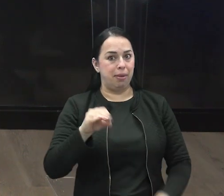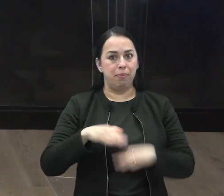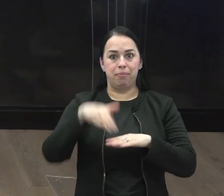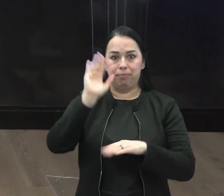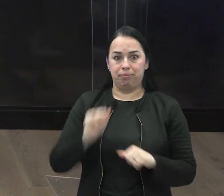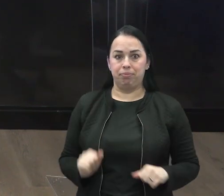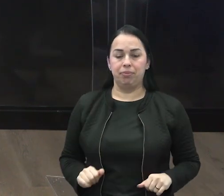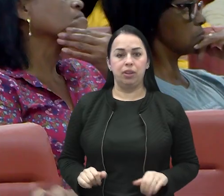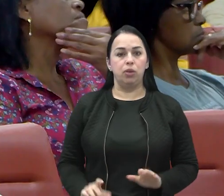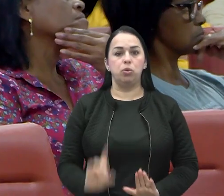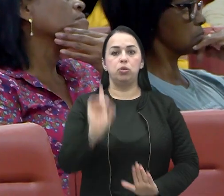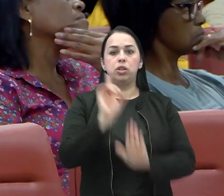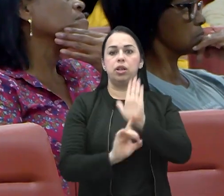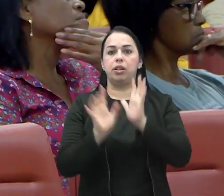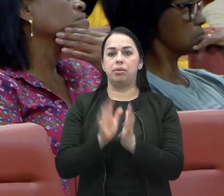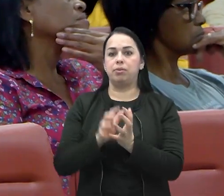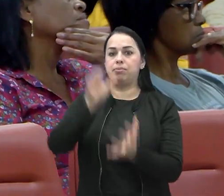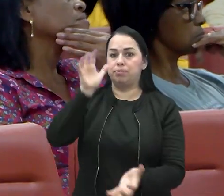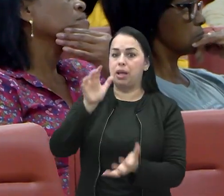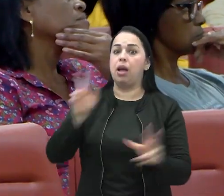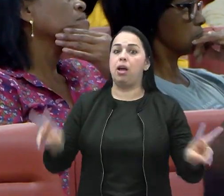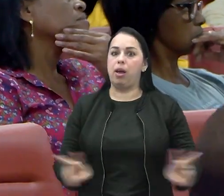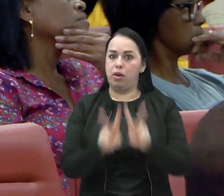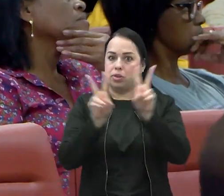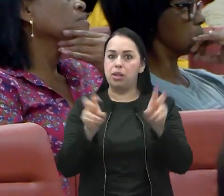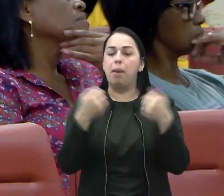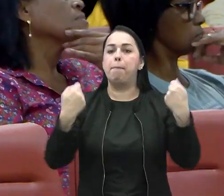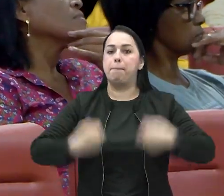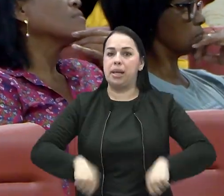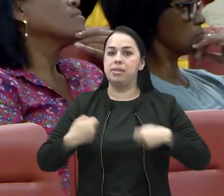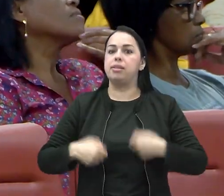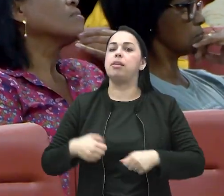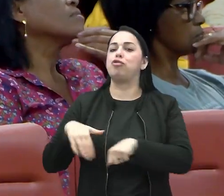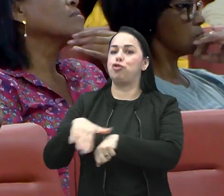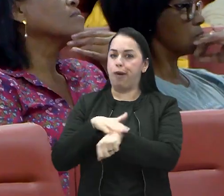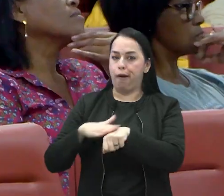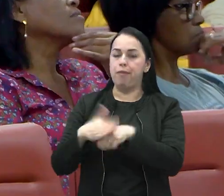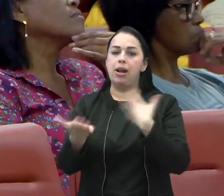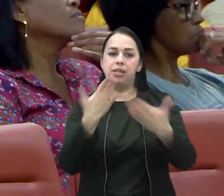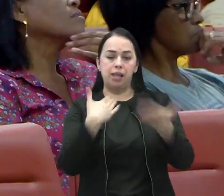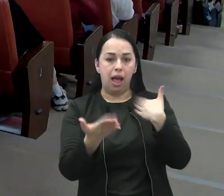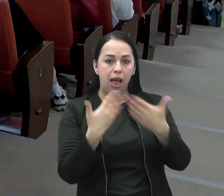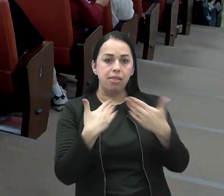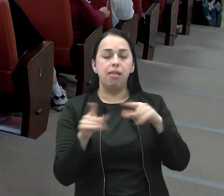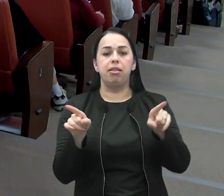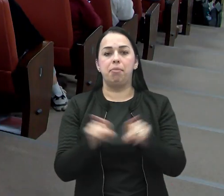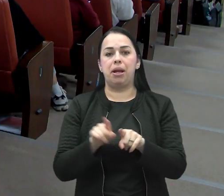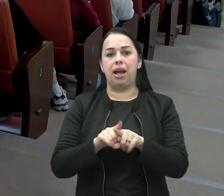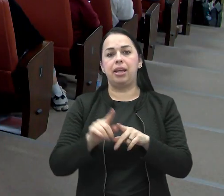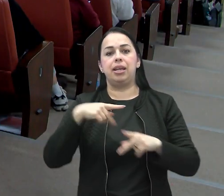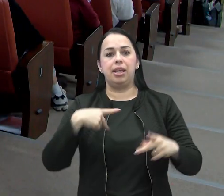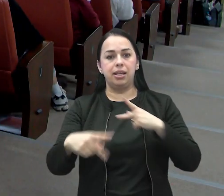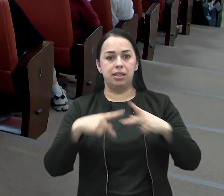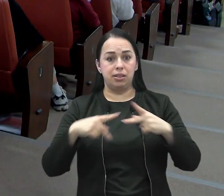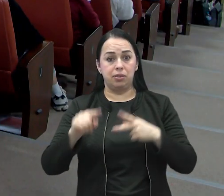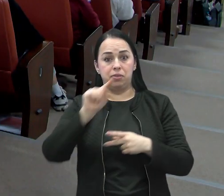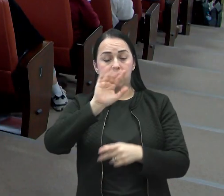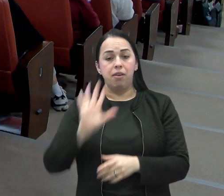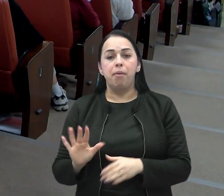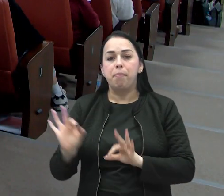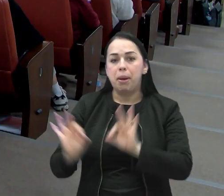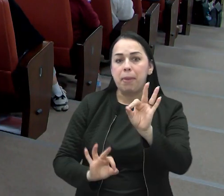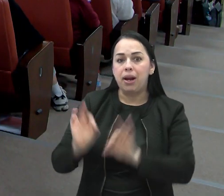de 60 anos. O direito dos idosos é um tema que precisa ser debatido. E São José dos Campos